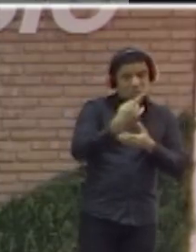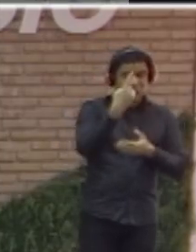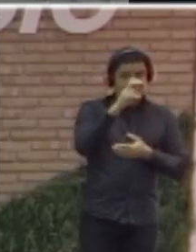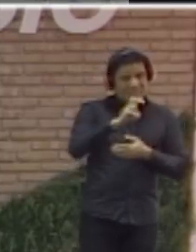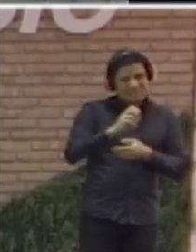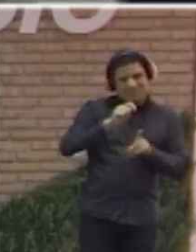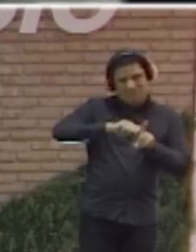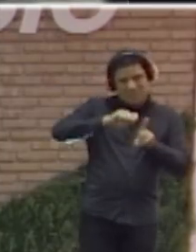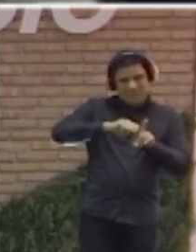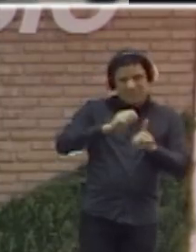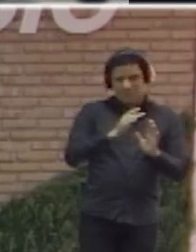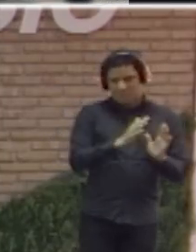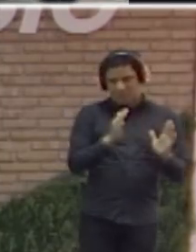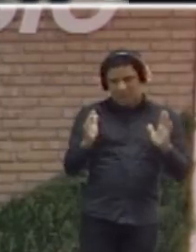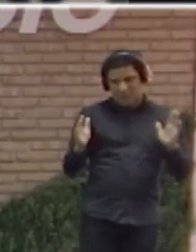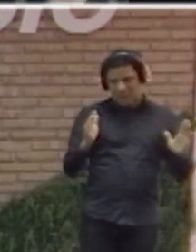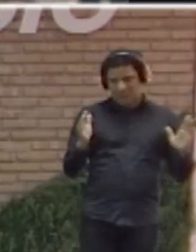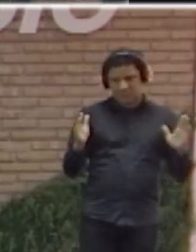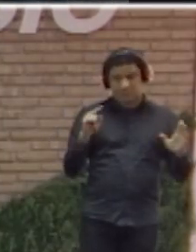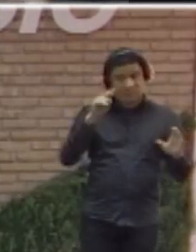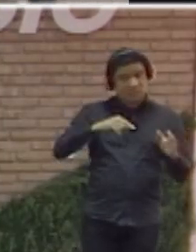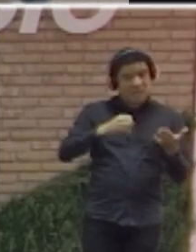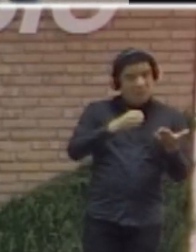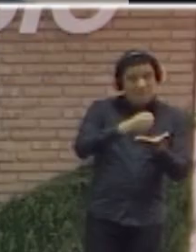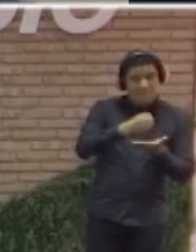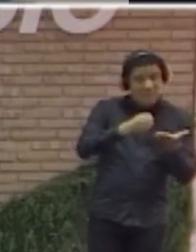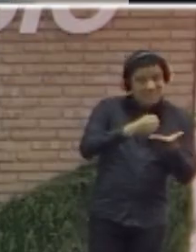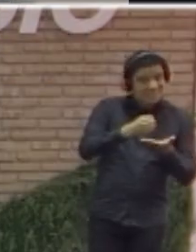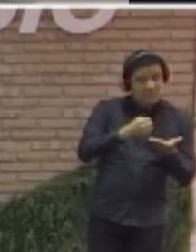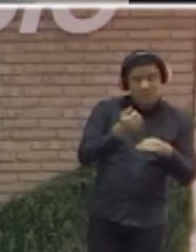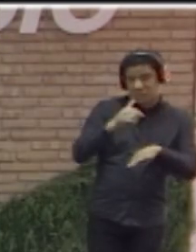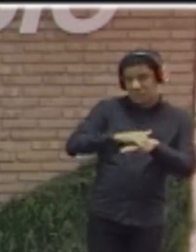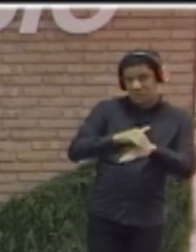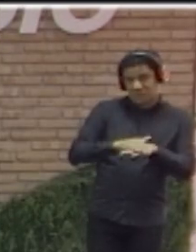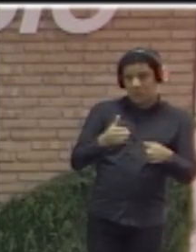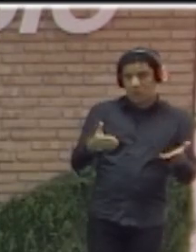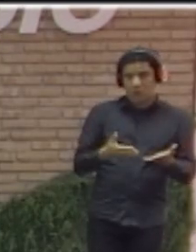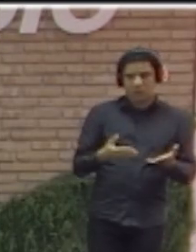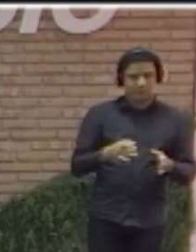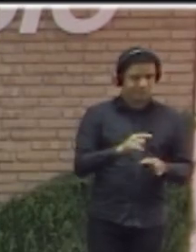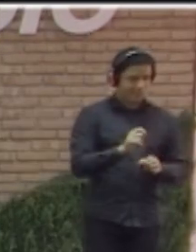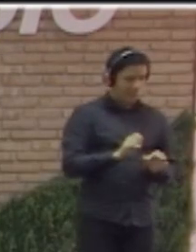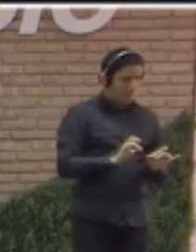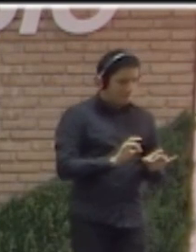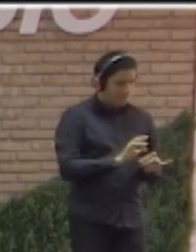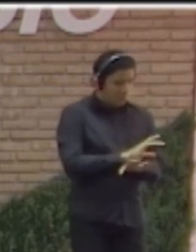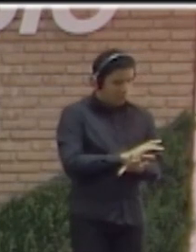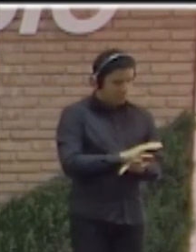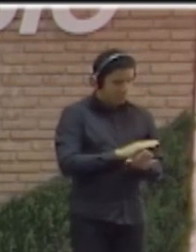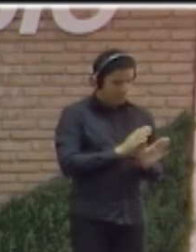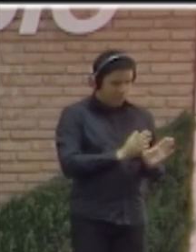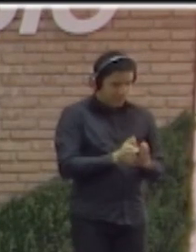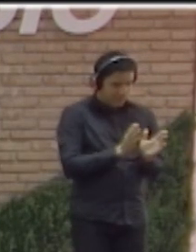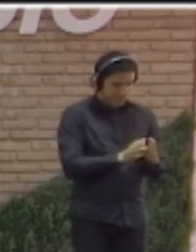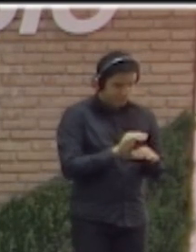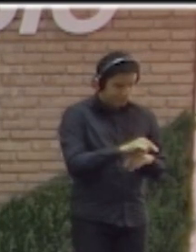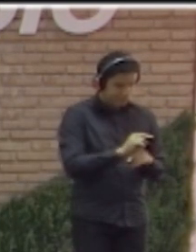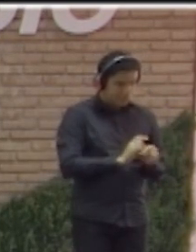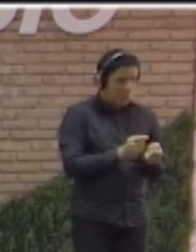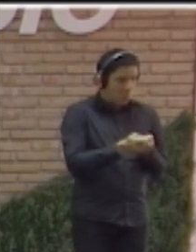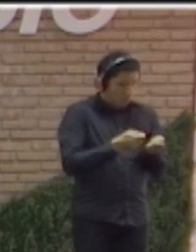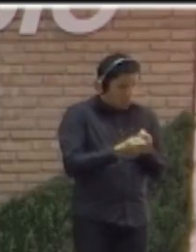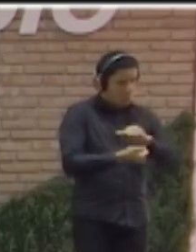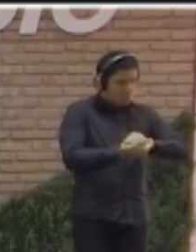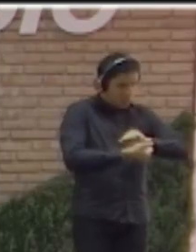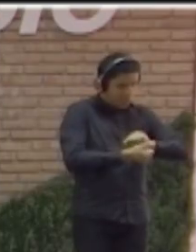coisa. E era basicamente o básico que nós fazemos hoje. Uma pré-fabricação fora do canteiro, um bom controle de qualidade